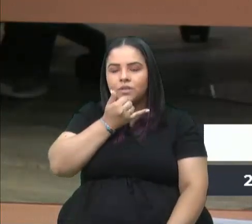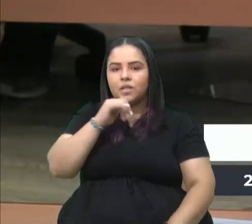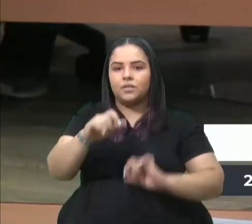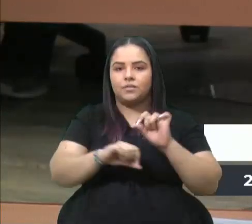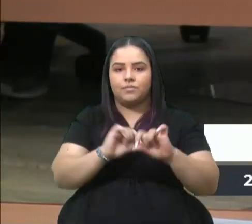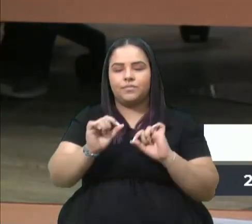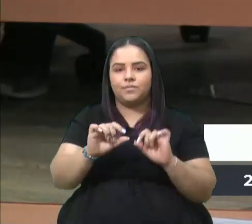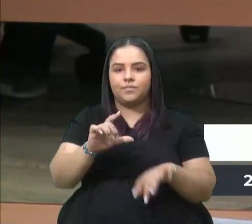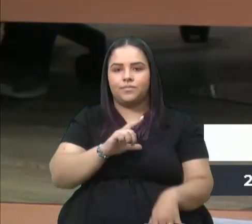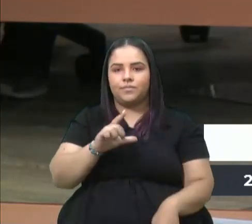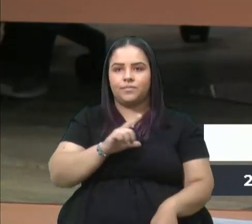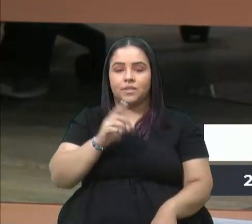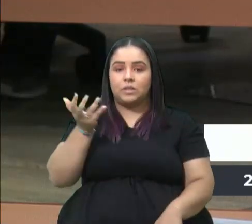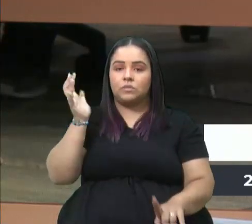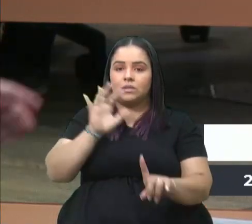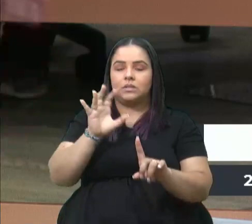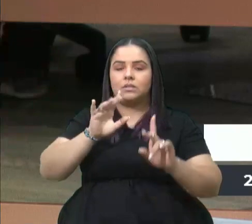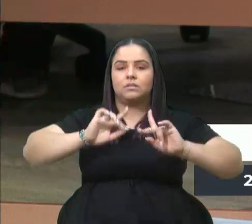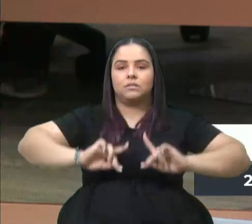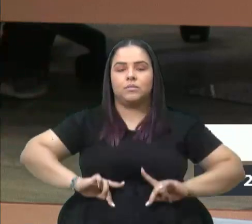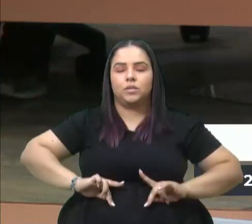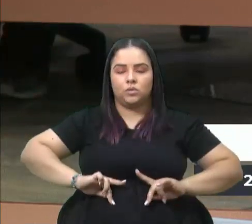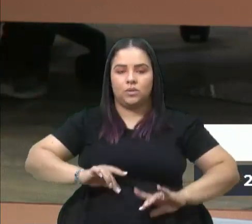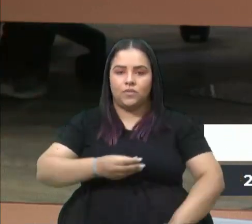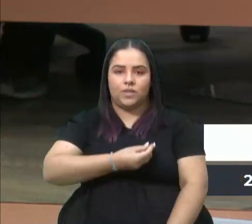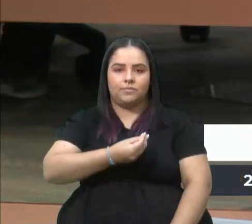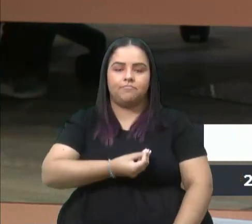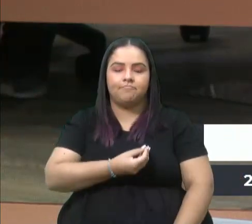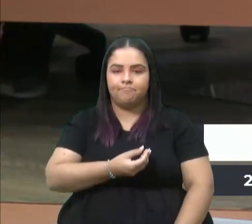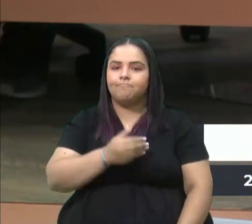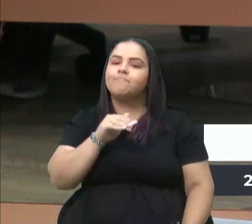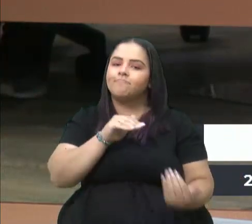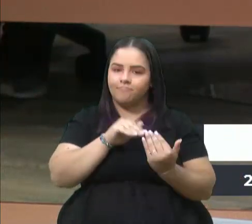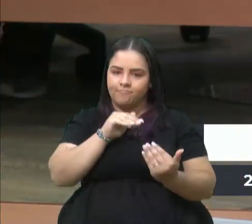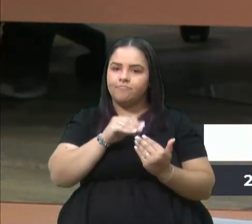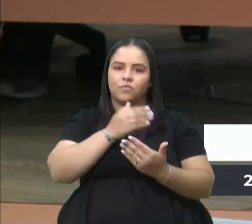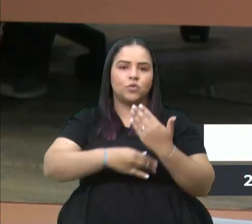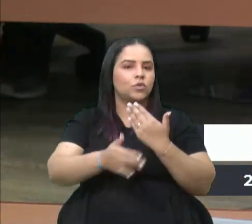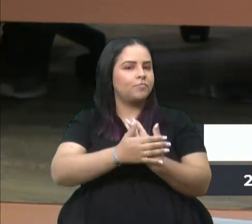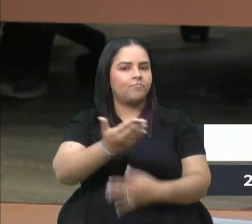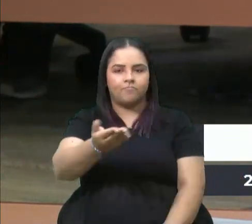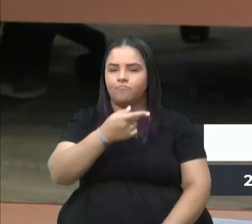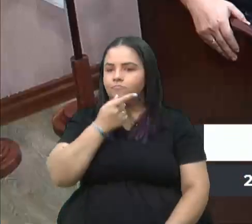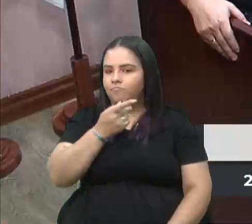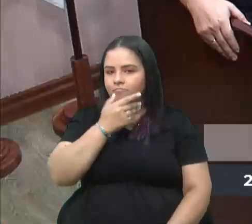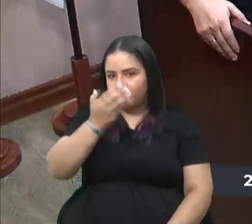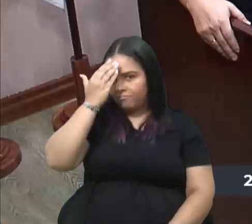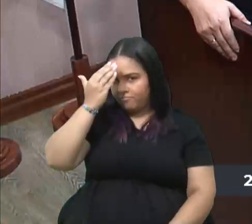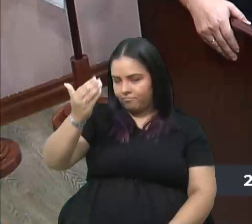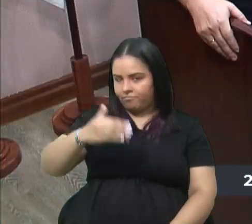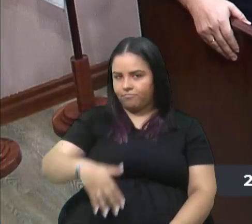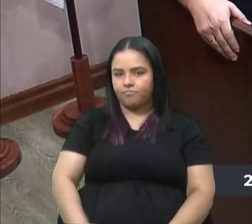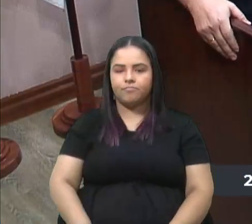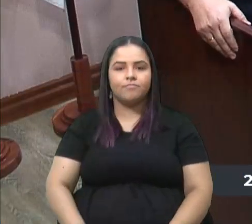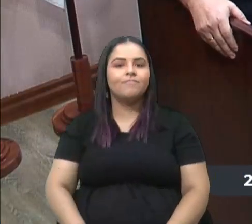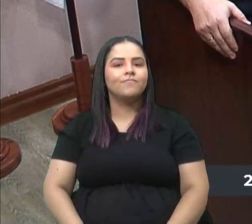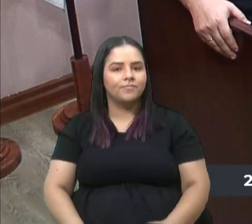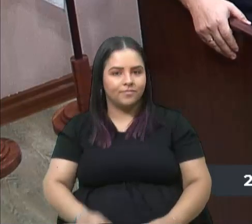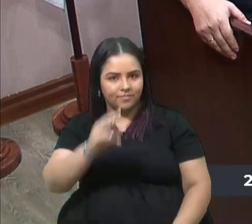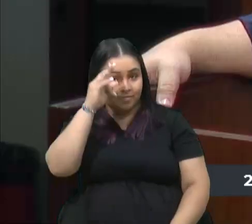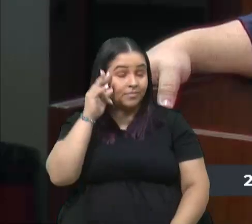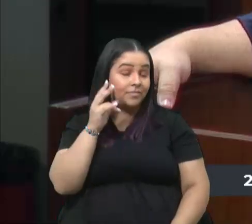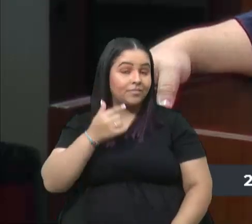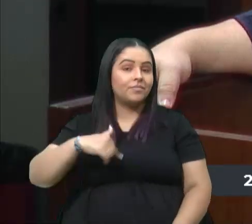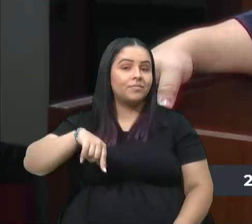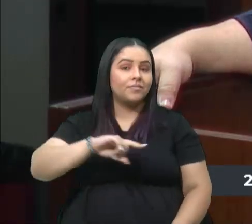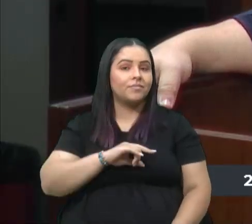e que influem na vida das pessoas. Concordo plenamente com tudo que o senhor colocou aí. Obrigado. Obrigado, vereador Ues. A gente sabe aí,